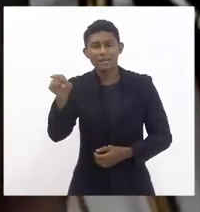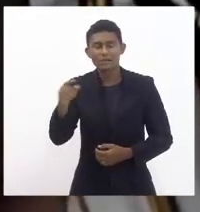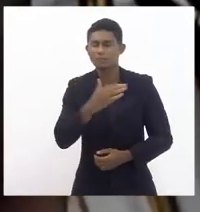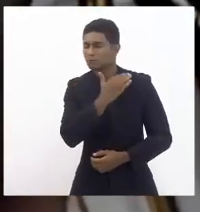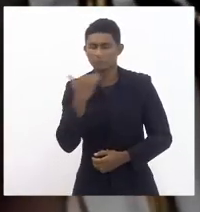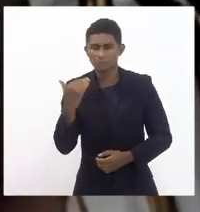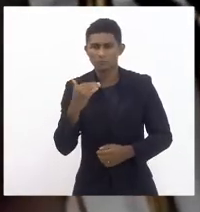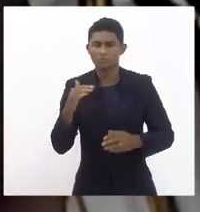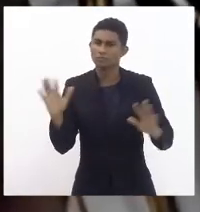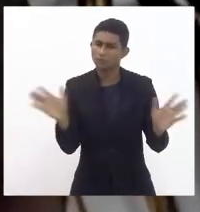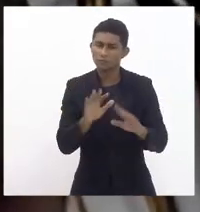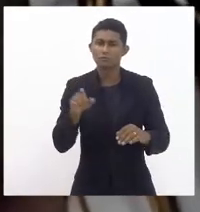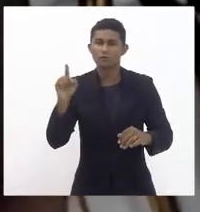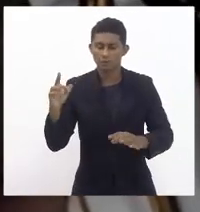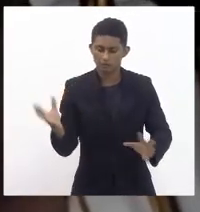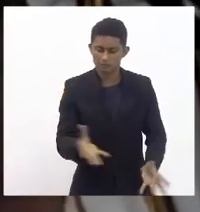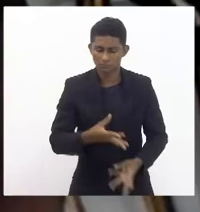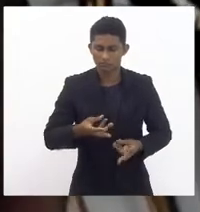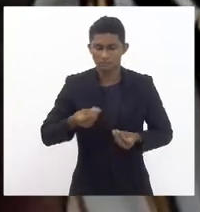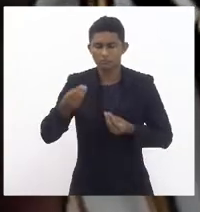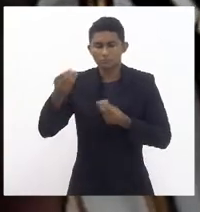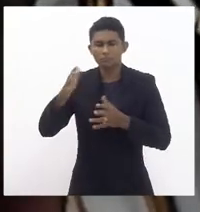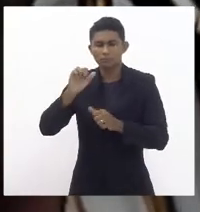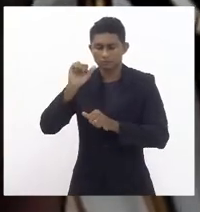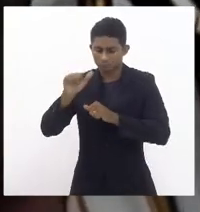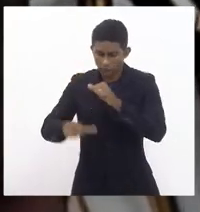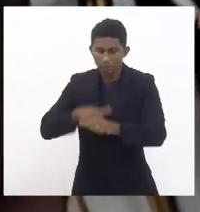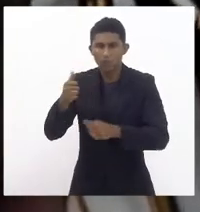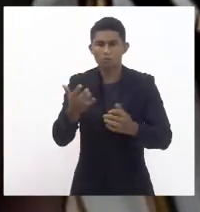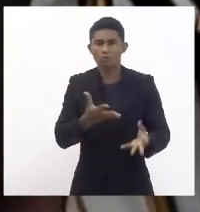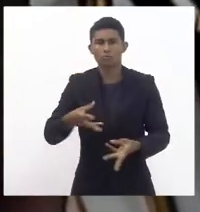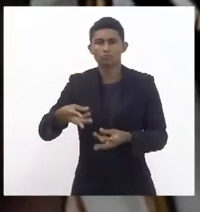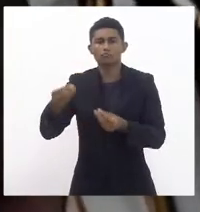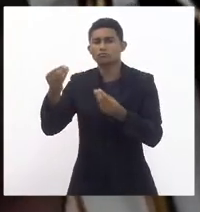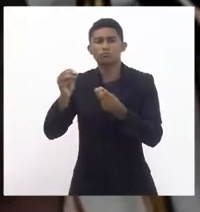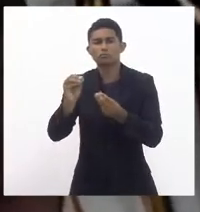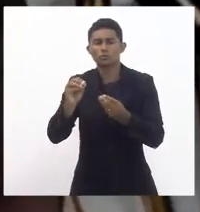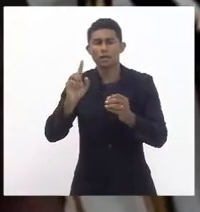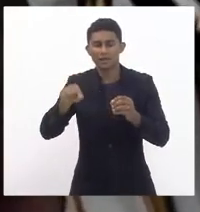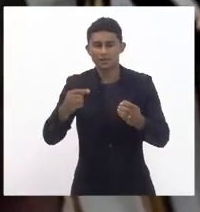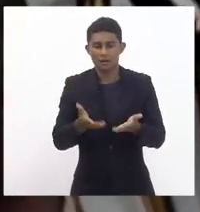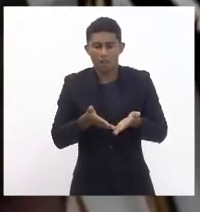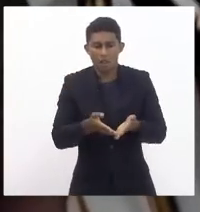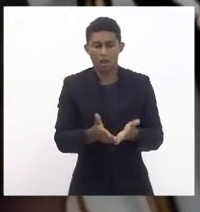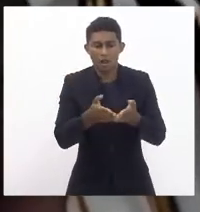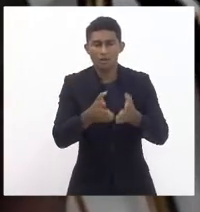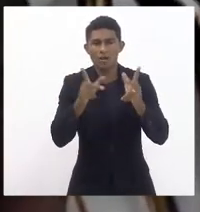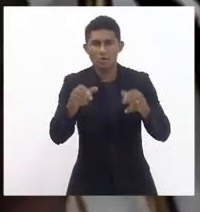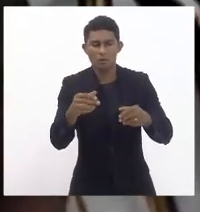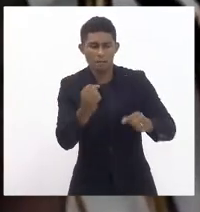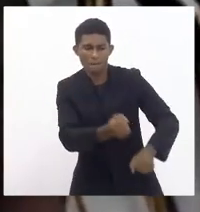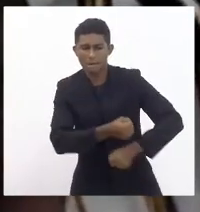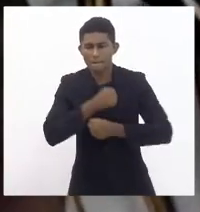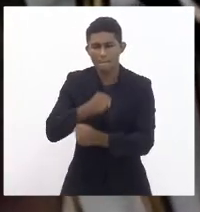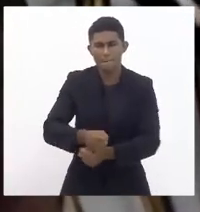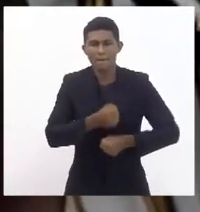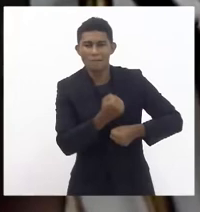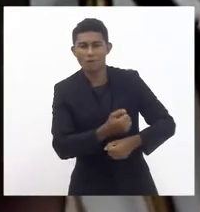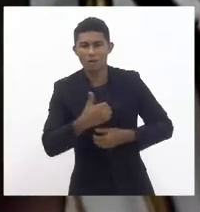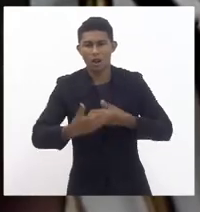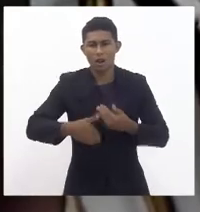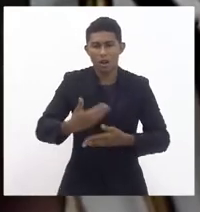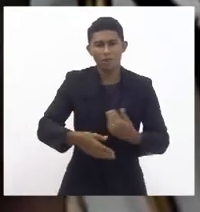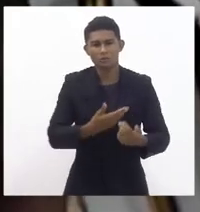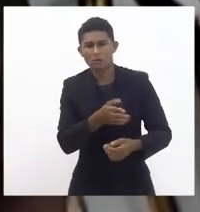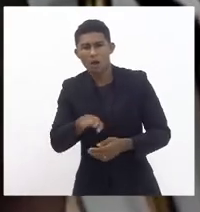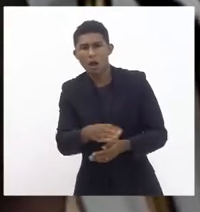morreu ele se Encantam se transformou em Remanso onde o remo do Caboclo descanso depois de subir as correntezas